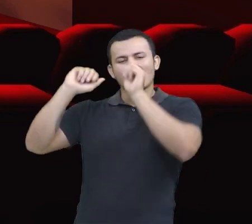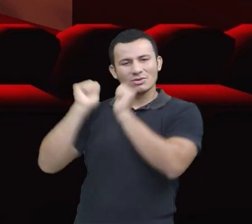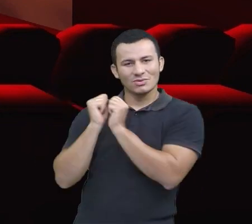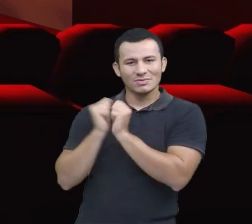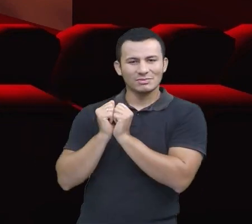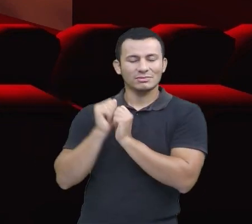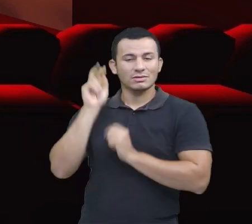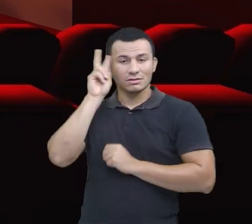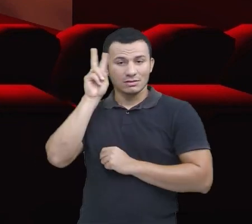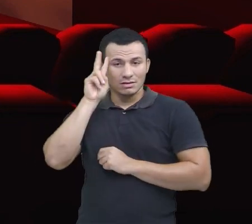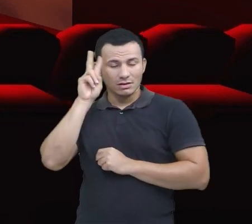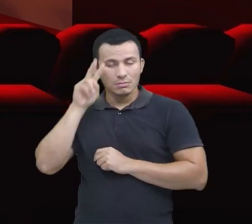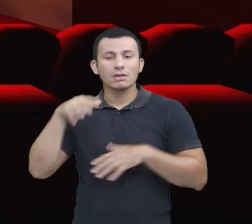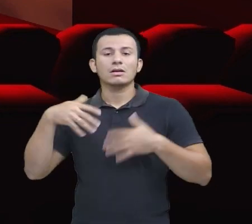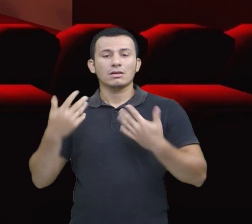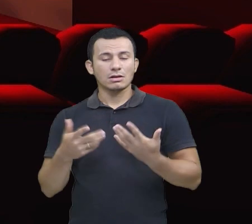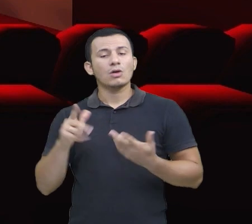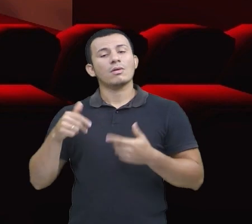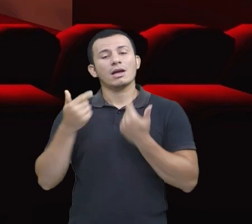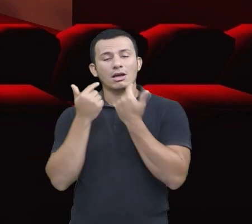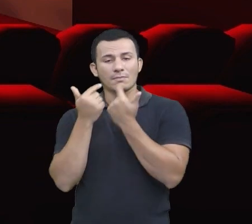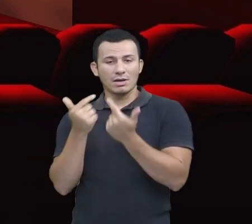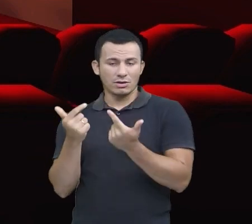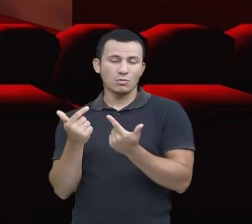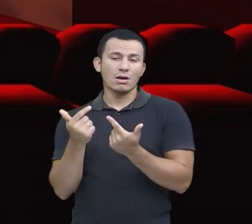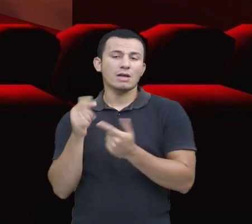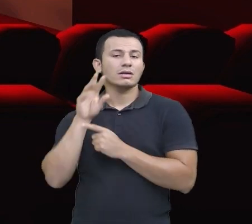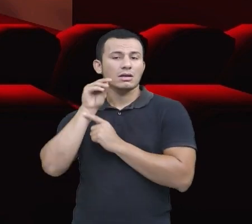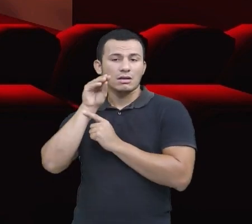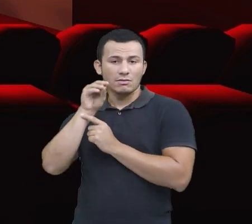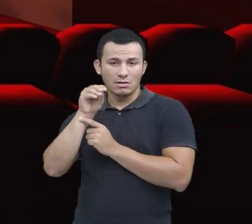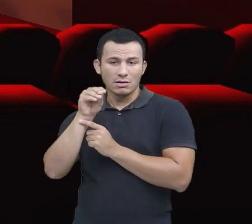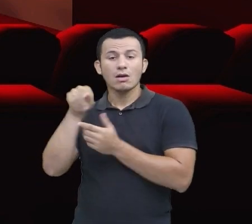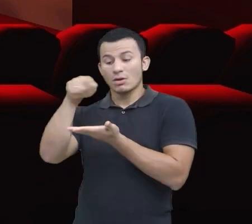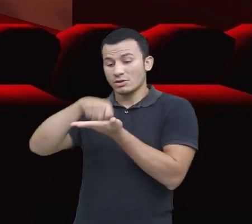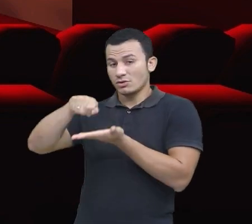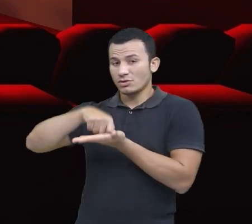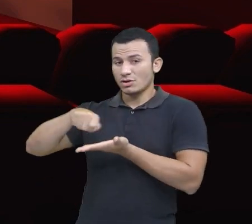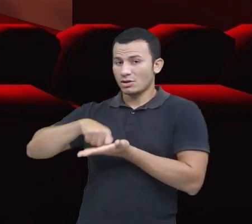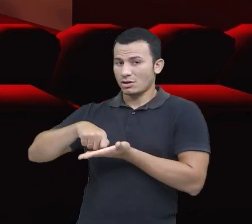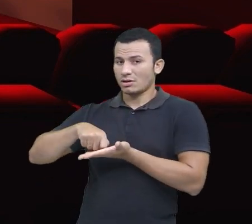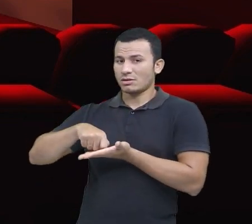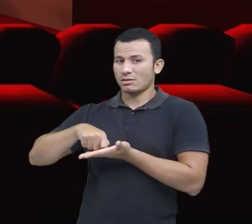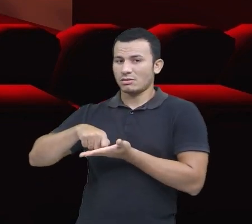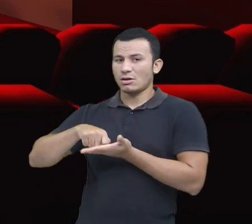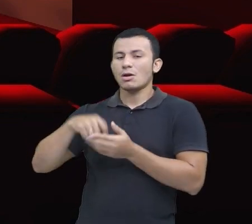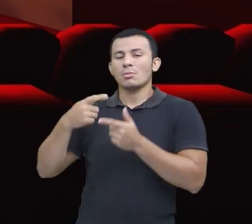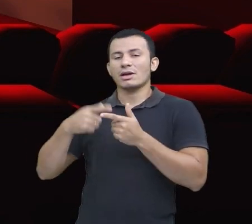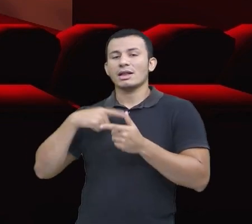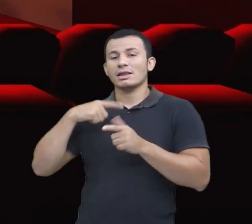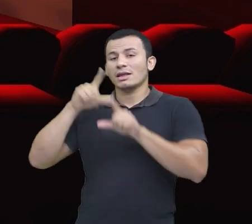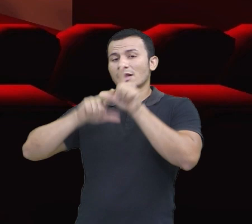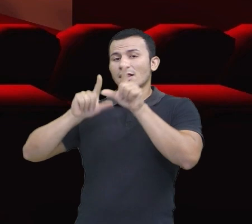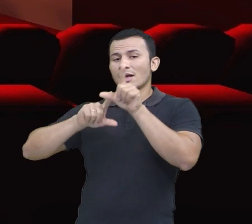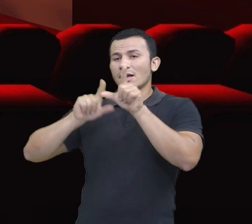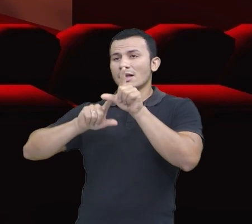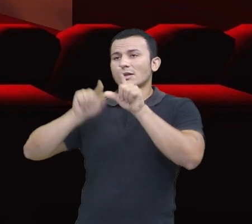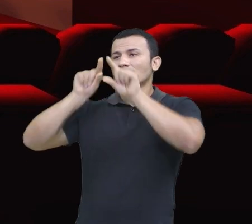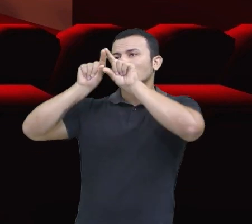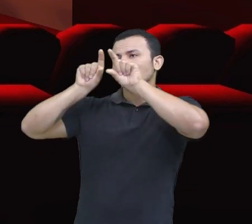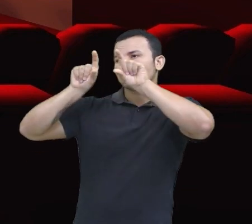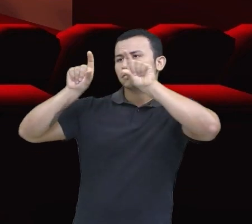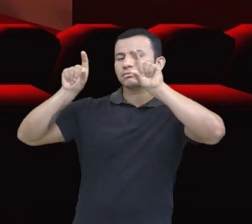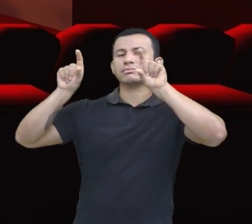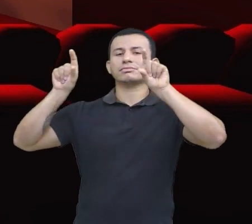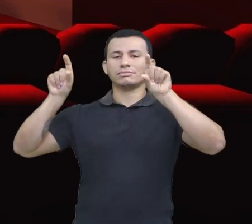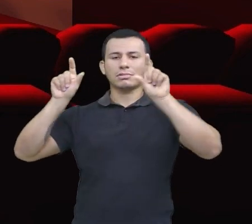isso, crianças, é uma linguagem verbal escrita, porque ela foi escrita através